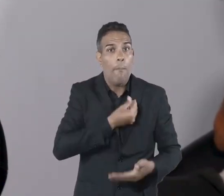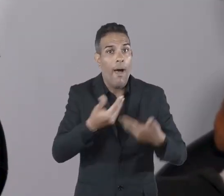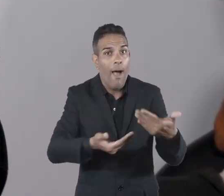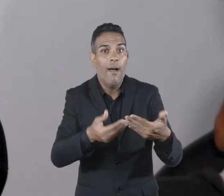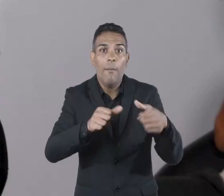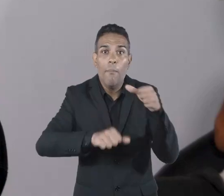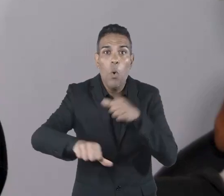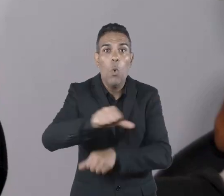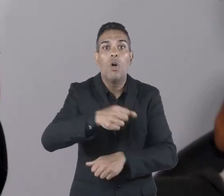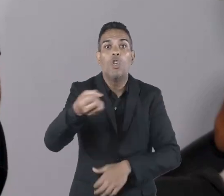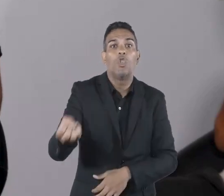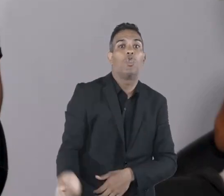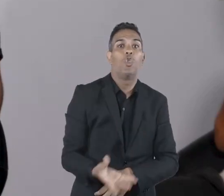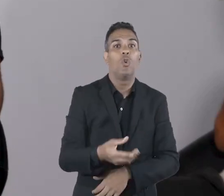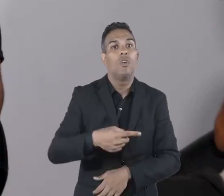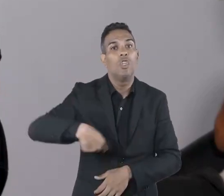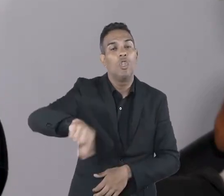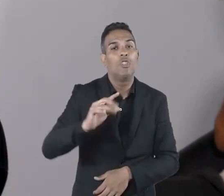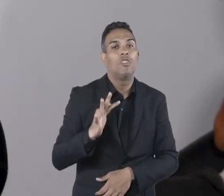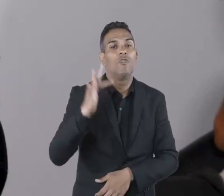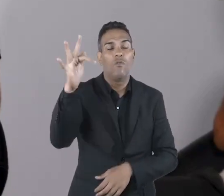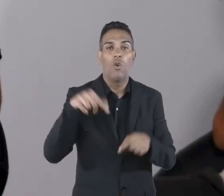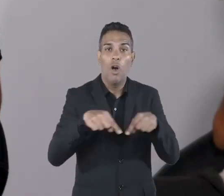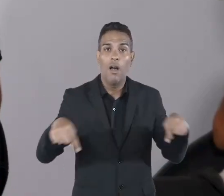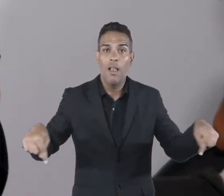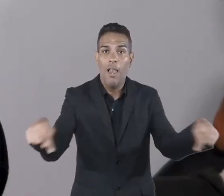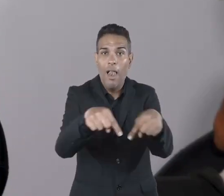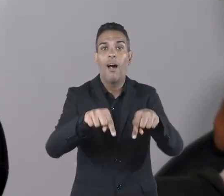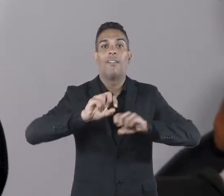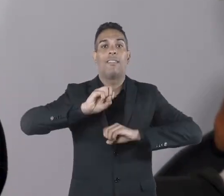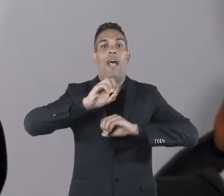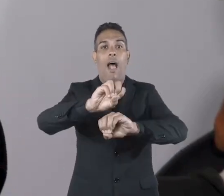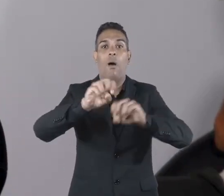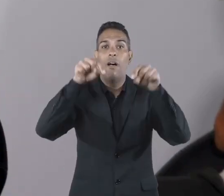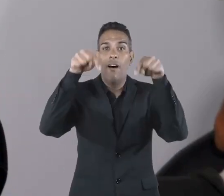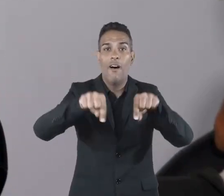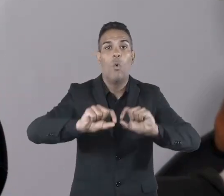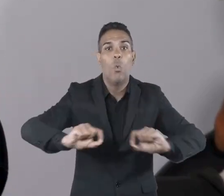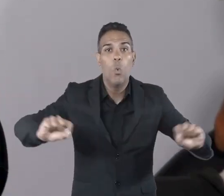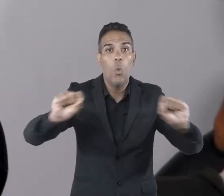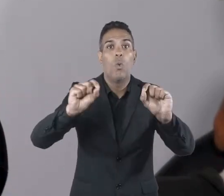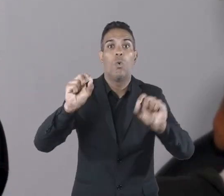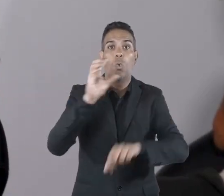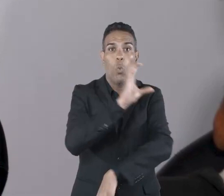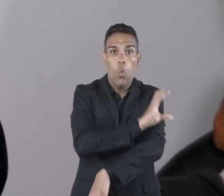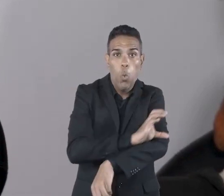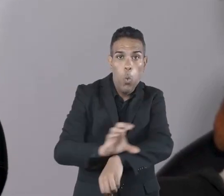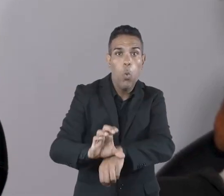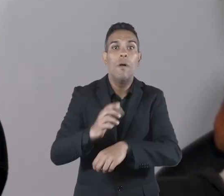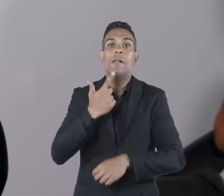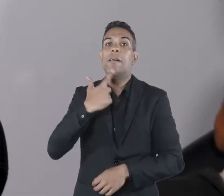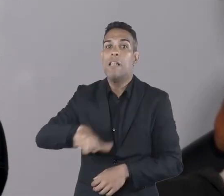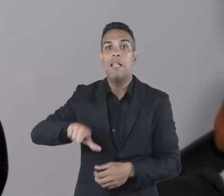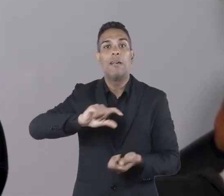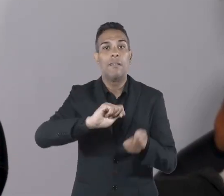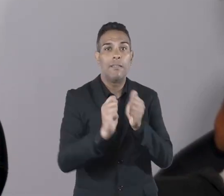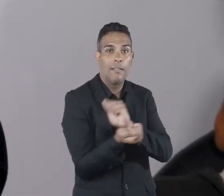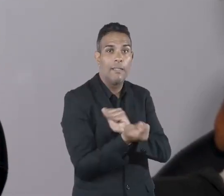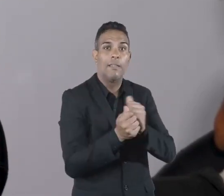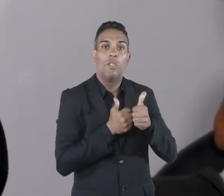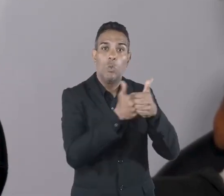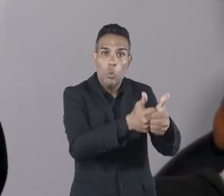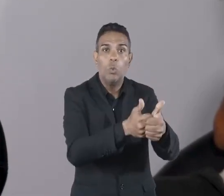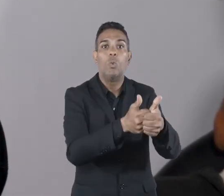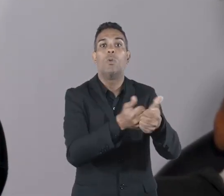pessoas vêm, e depois a gente constrói qual é a sala de aula que a gente quer no Brasil, e aí entra essa noção de que